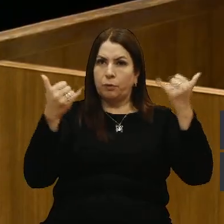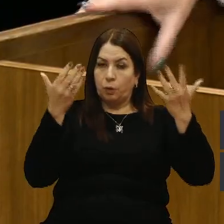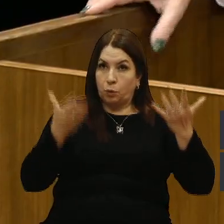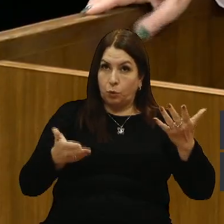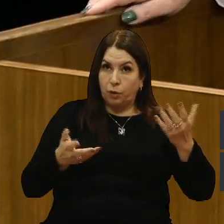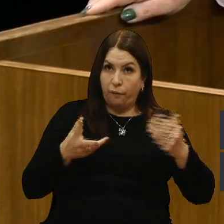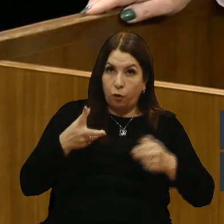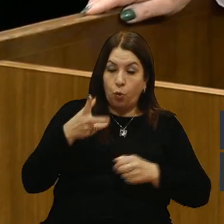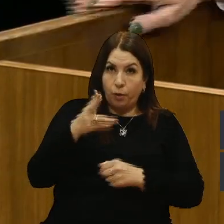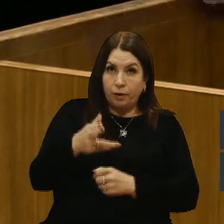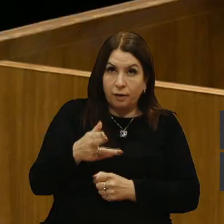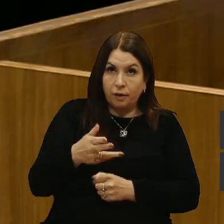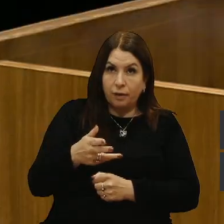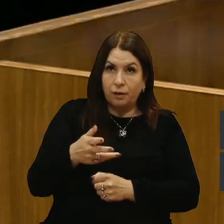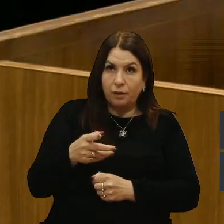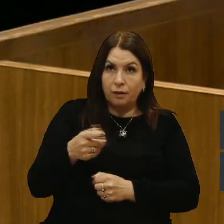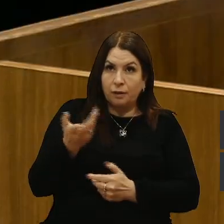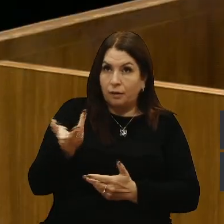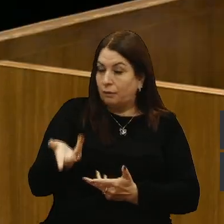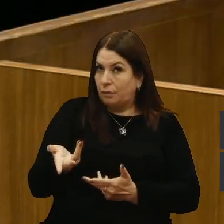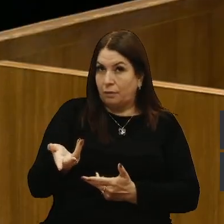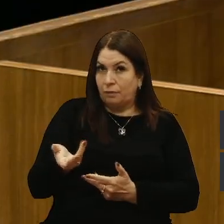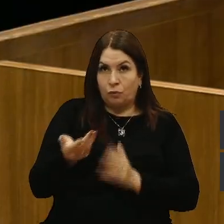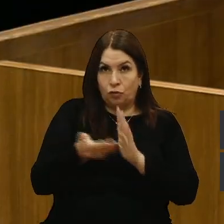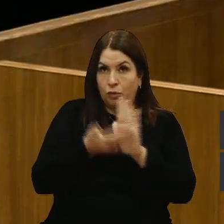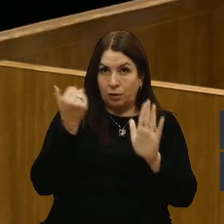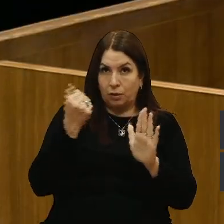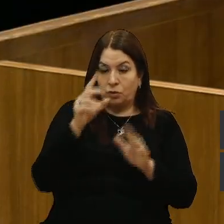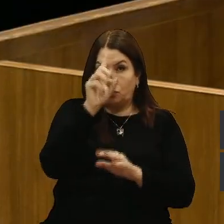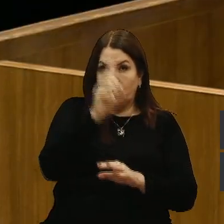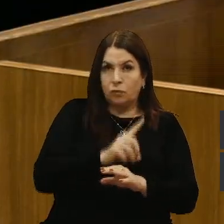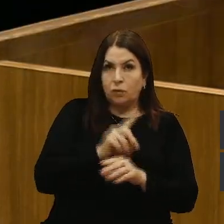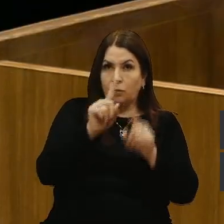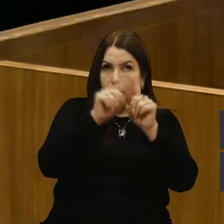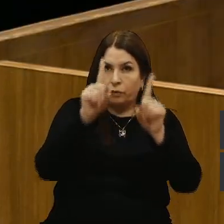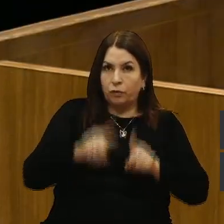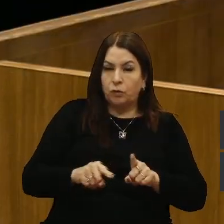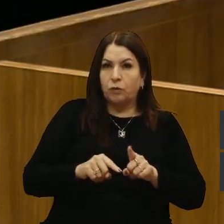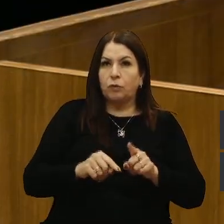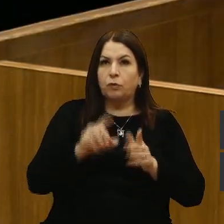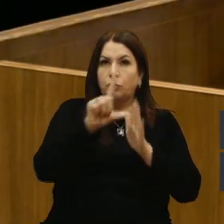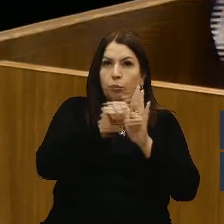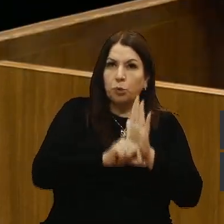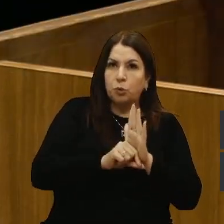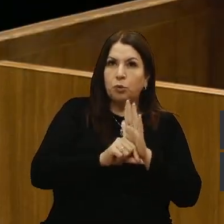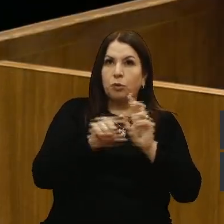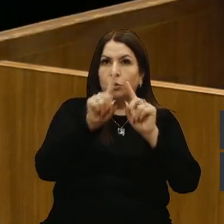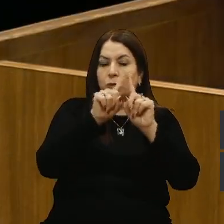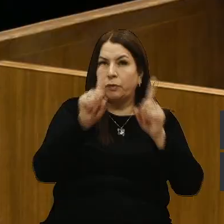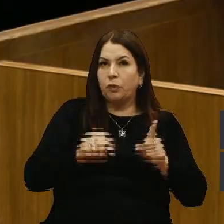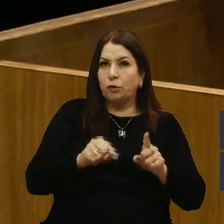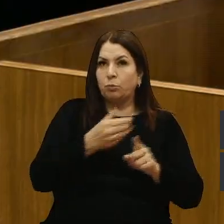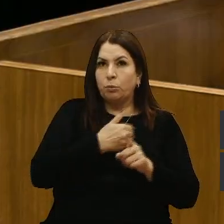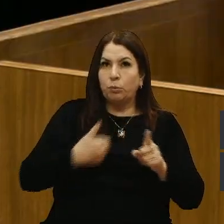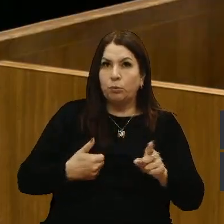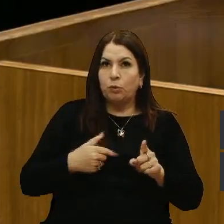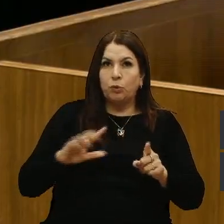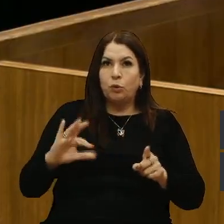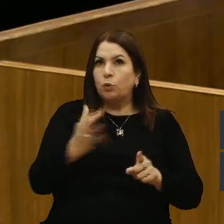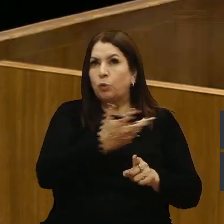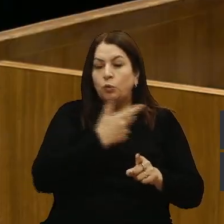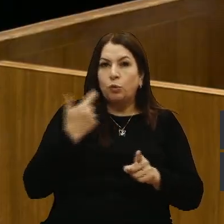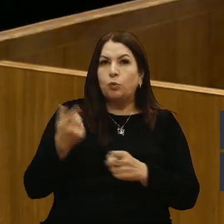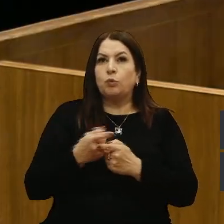vão cortar servidor também, quer dizer, vão tirar direitos de servidor, vão diminuir servidor. Nós estamos em todas